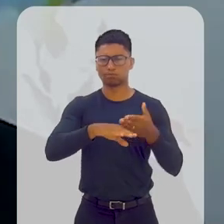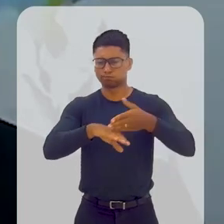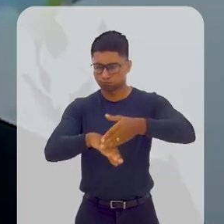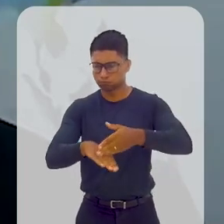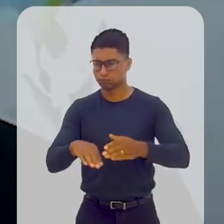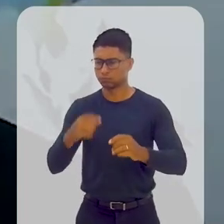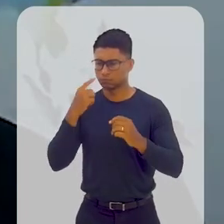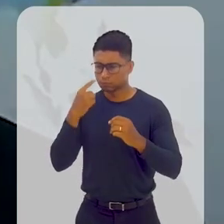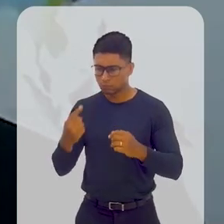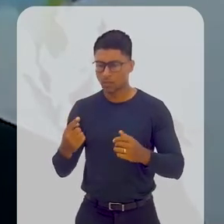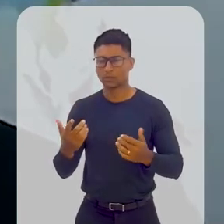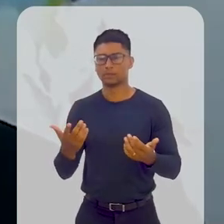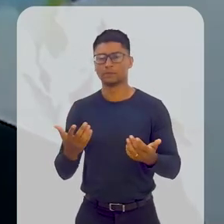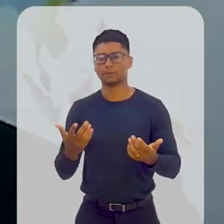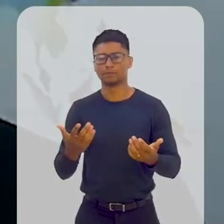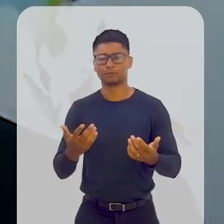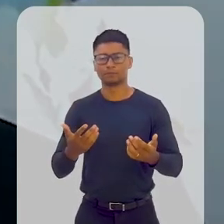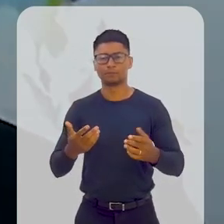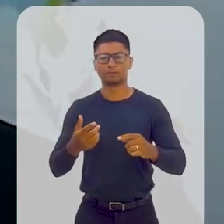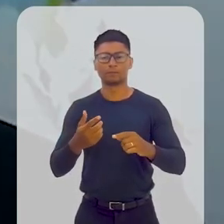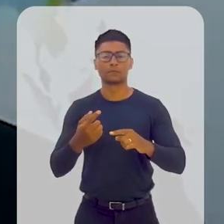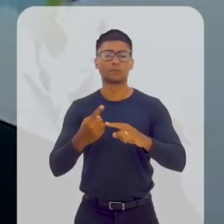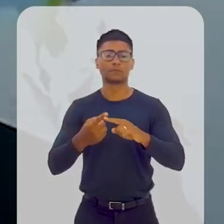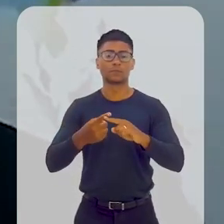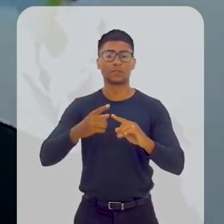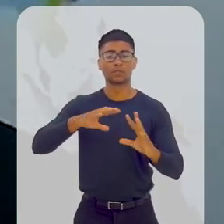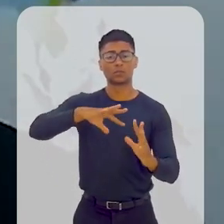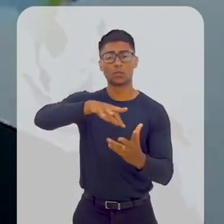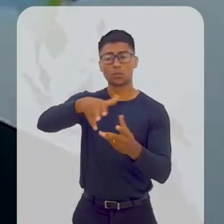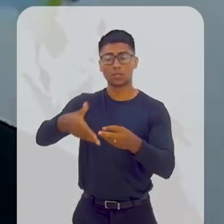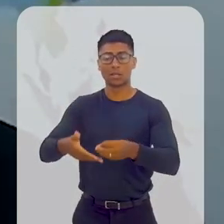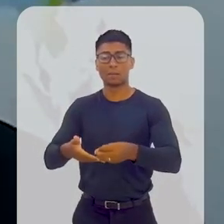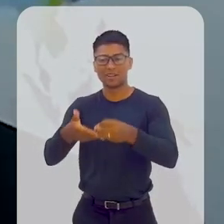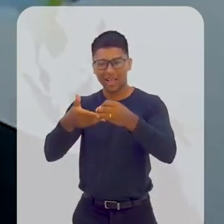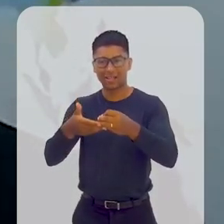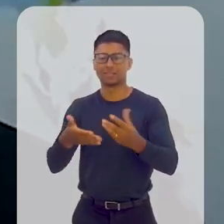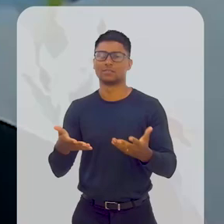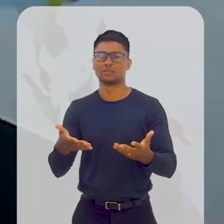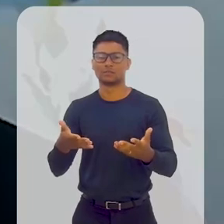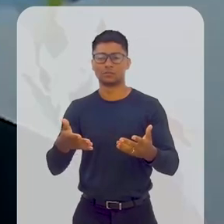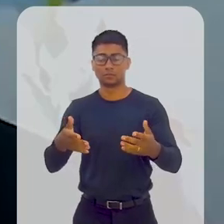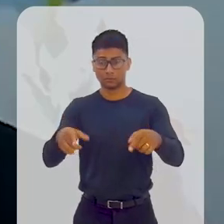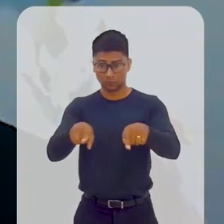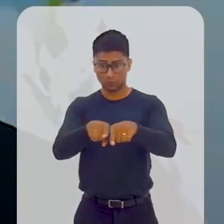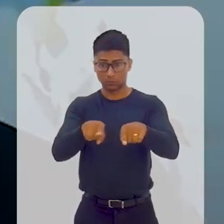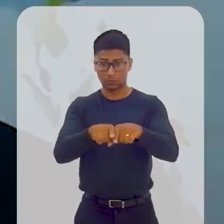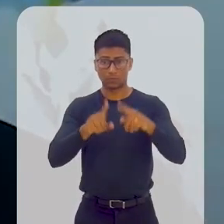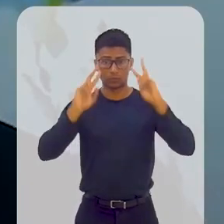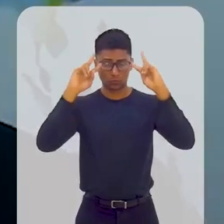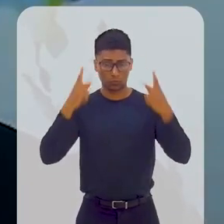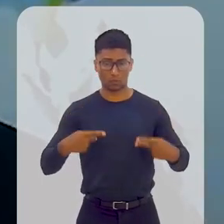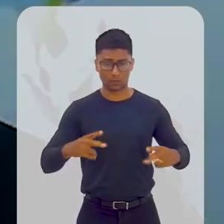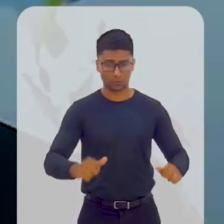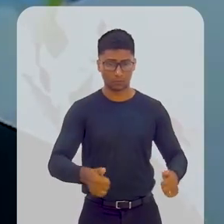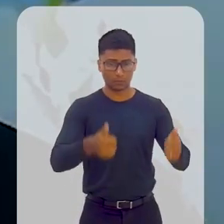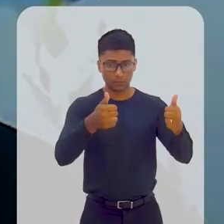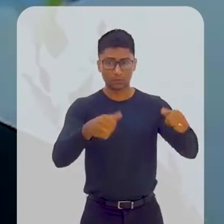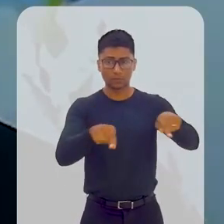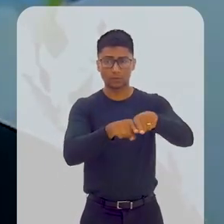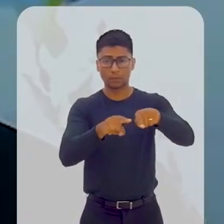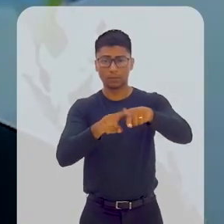potencializar na perspectiva da sustentabilidade como condição inovadora, né, empreendedora de seres humanos melhores, de